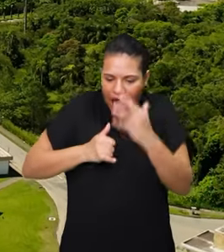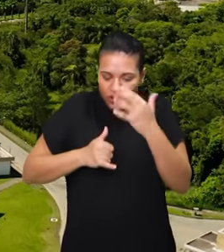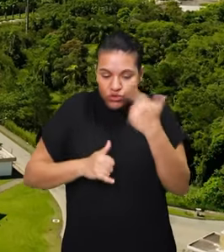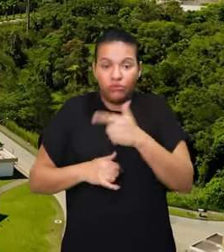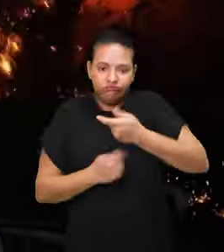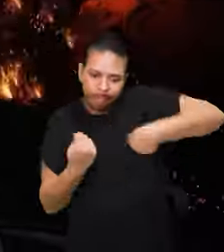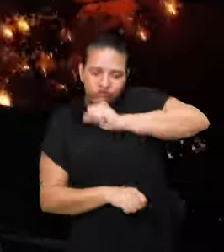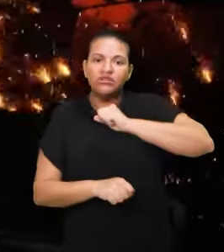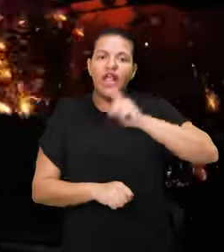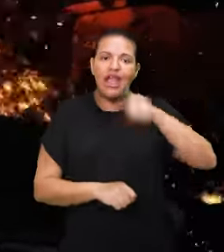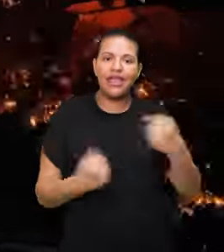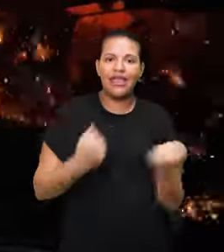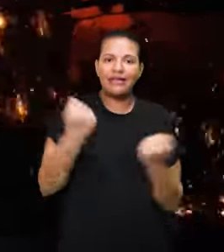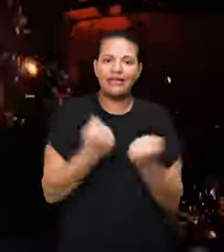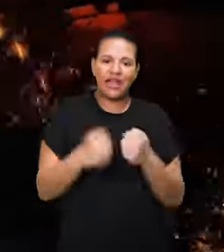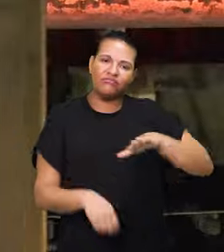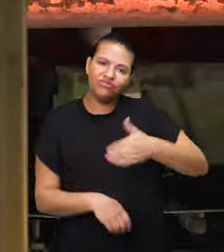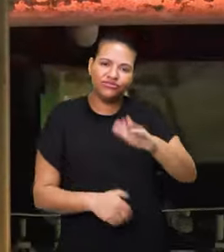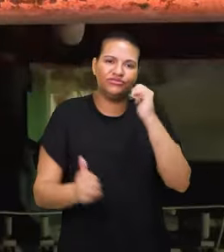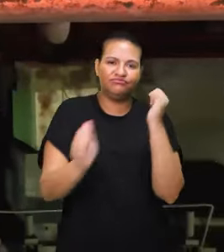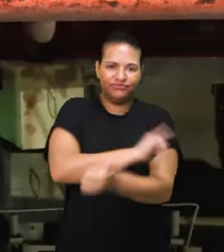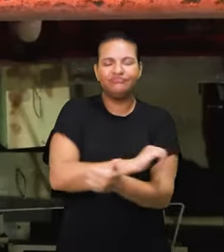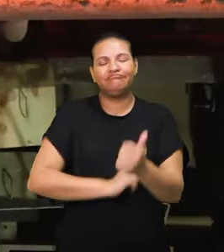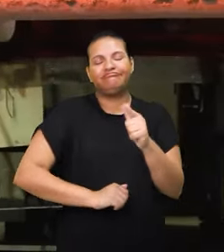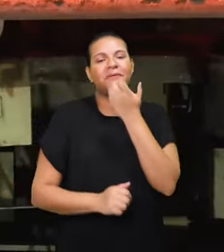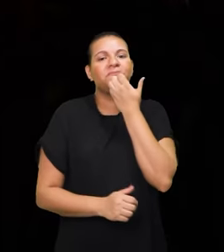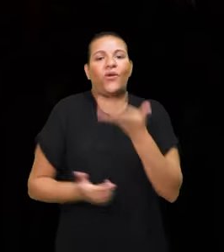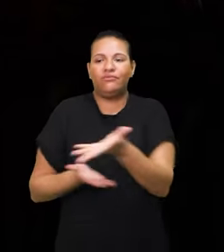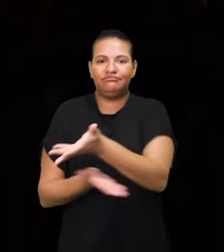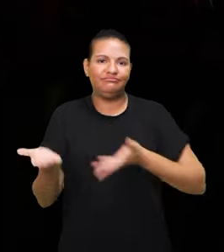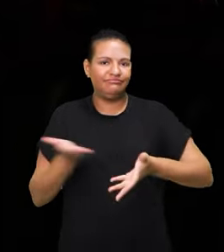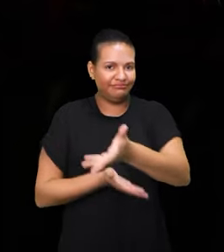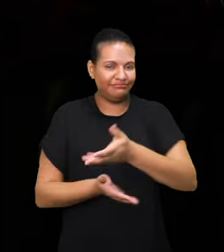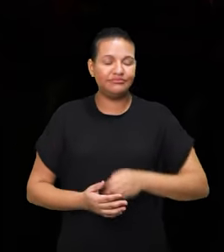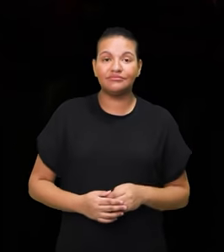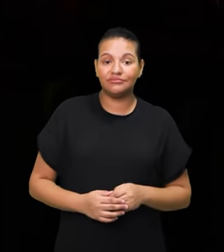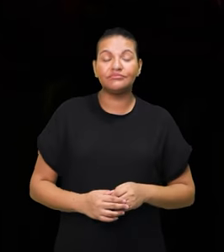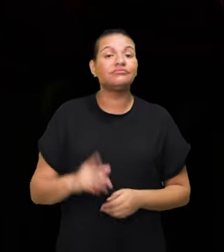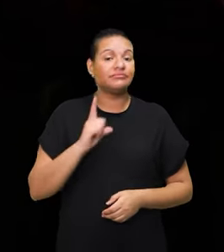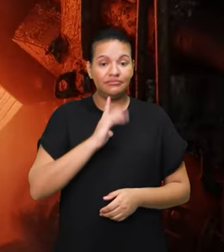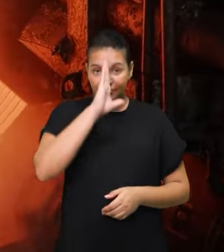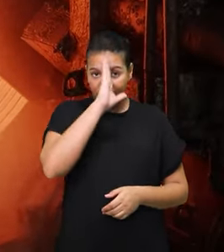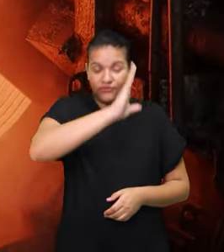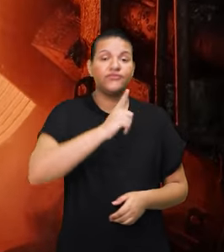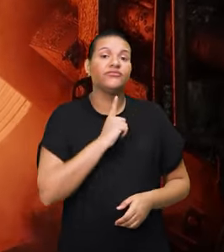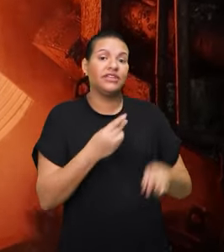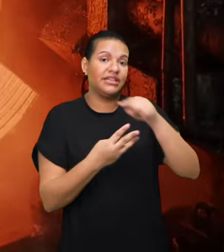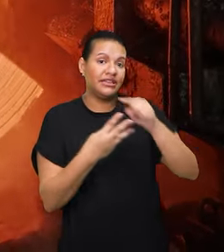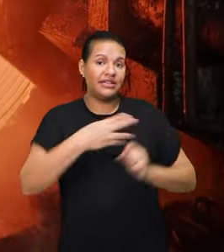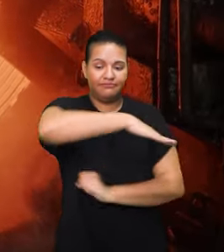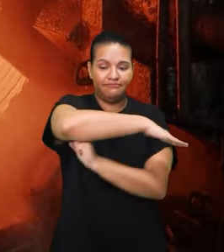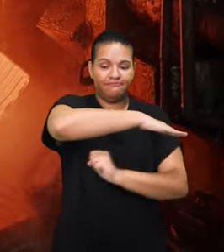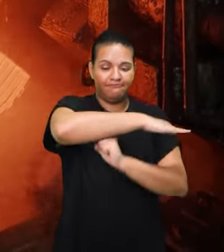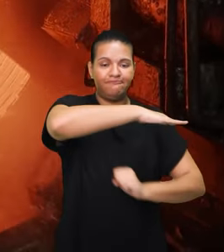carro de corrida Então acho que de uma certa forma Isso foi um um ganha ganha muito legal tem três pilares aí que unem